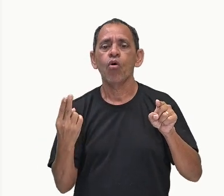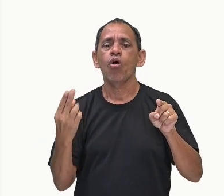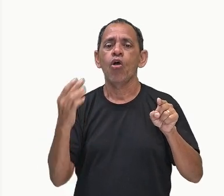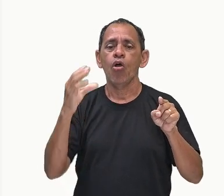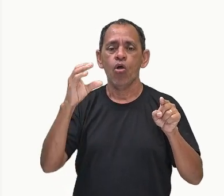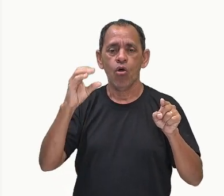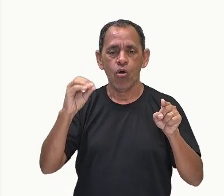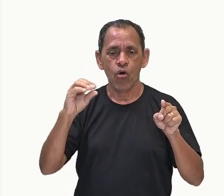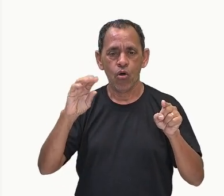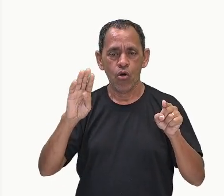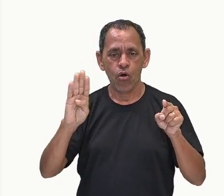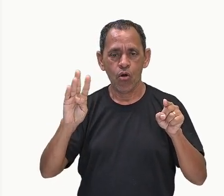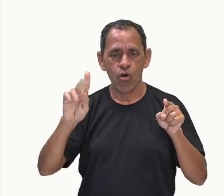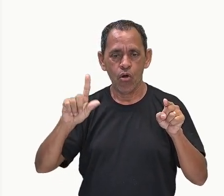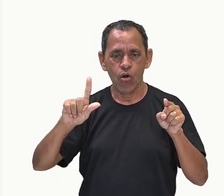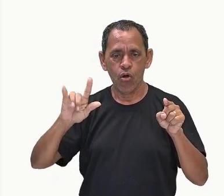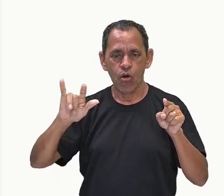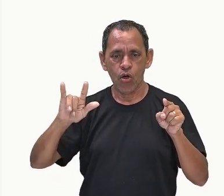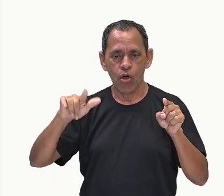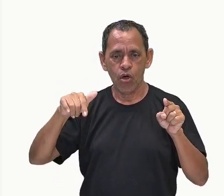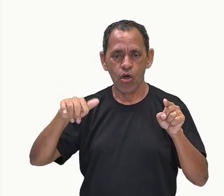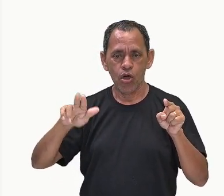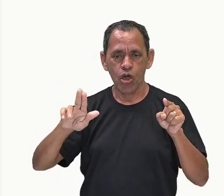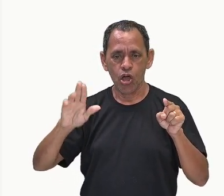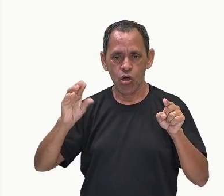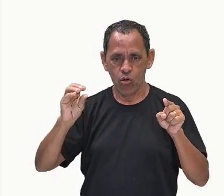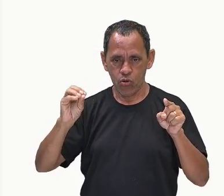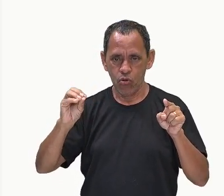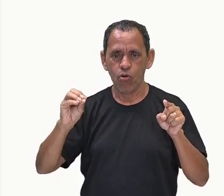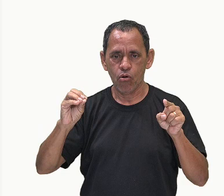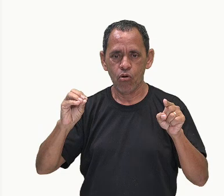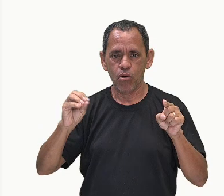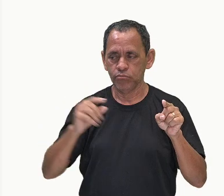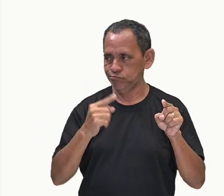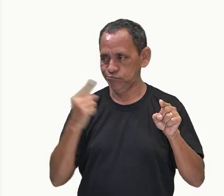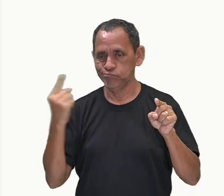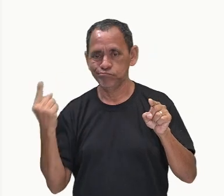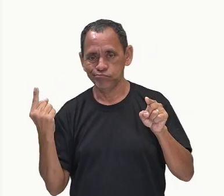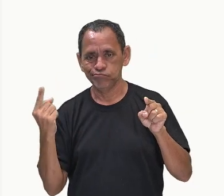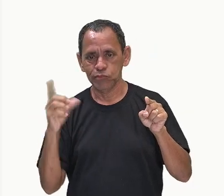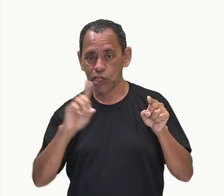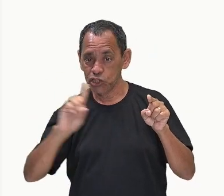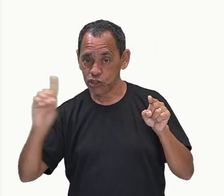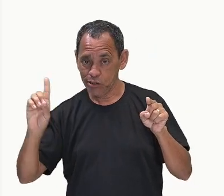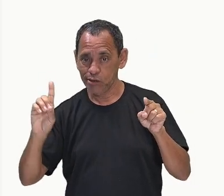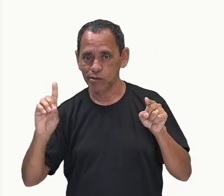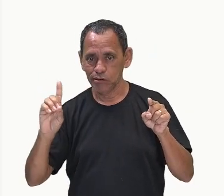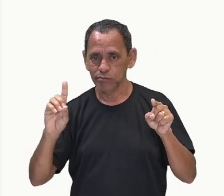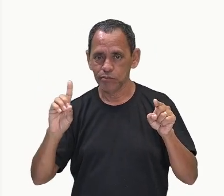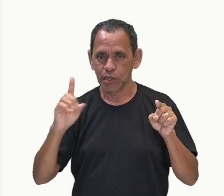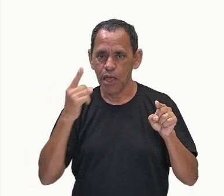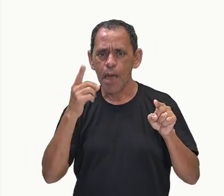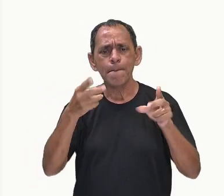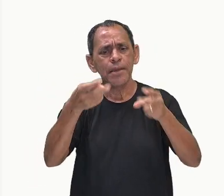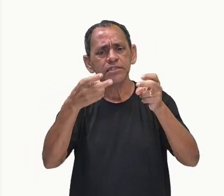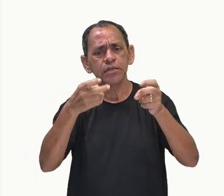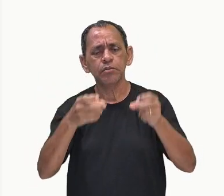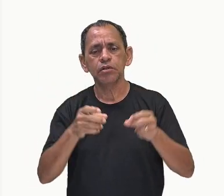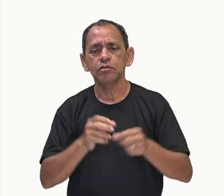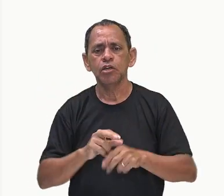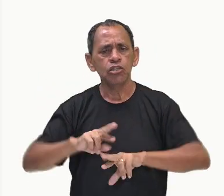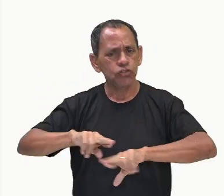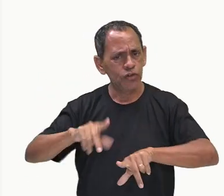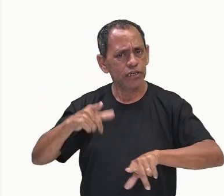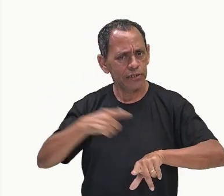É esse cilindro que nós temos na parte aí da direita da imagem, tá bom? Qual é a diferença? Você está